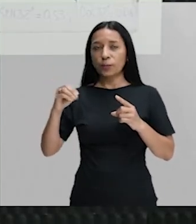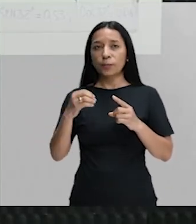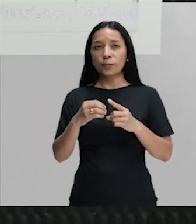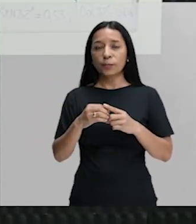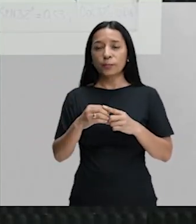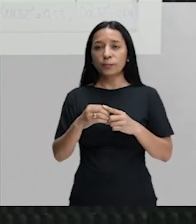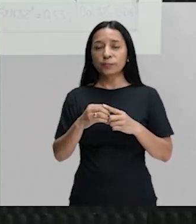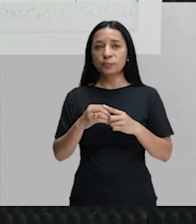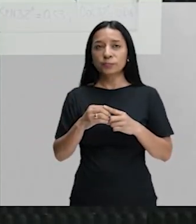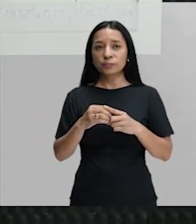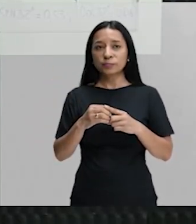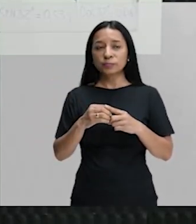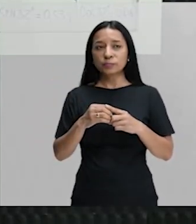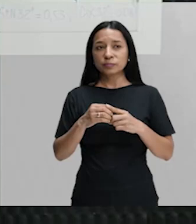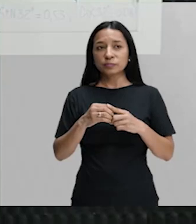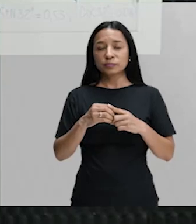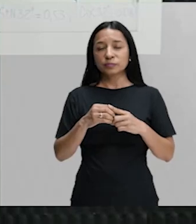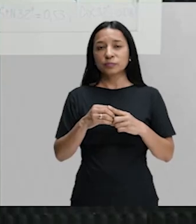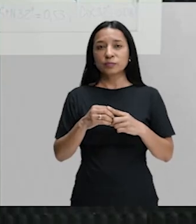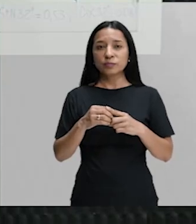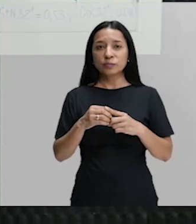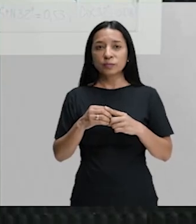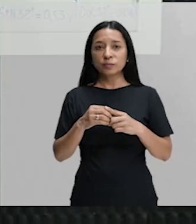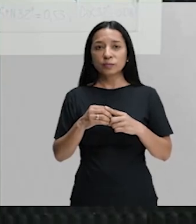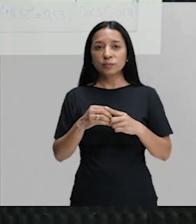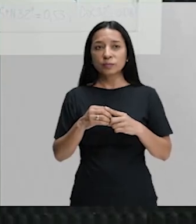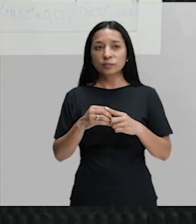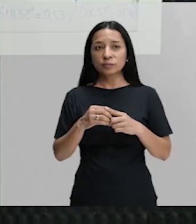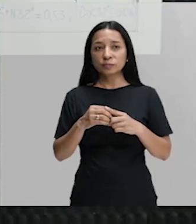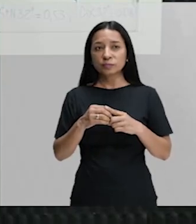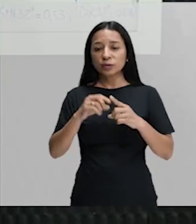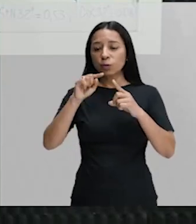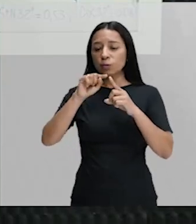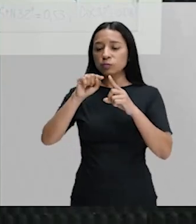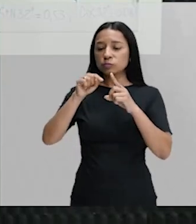Então, quer dizer aqui, ó, que o seno de 32